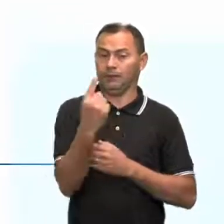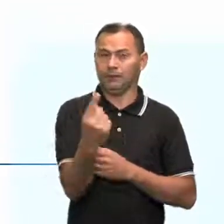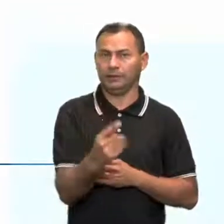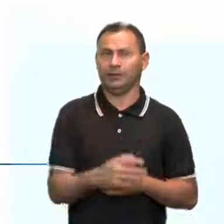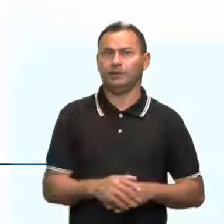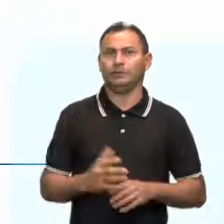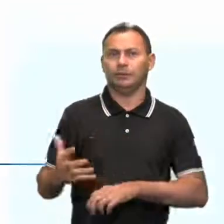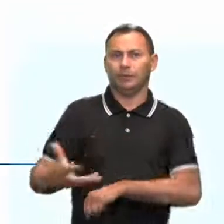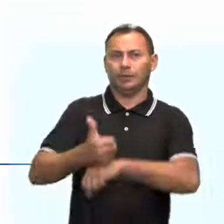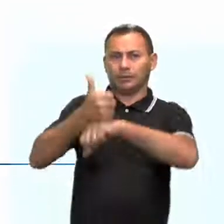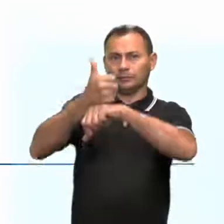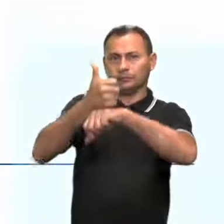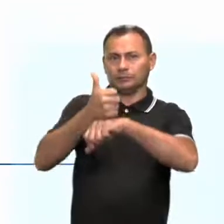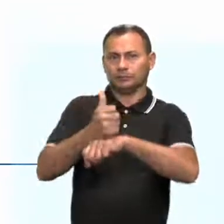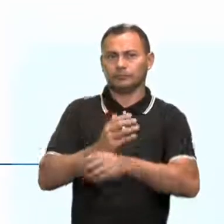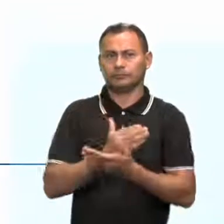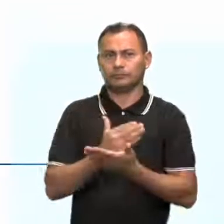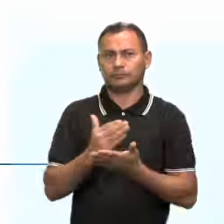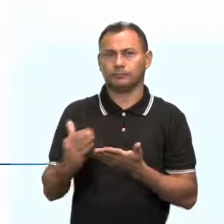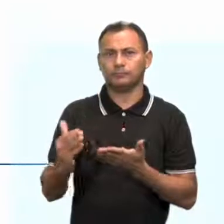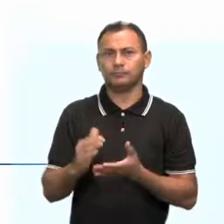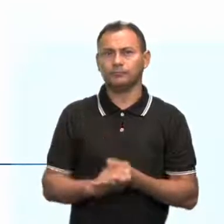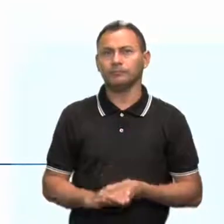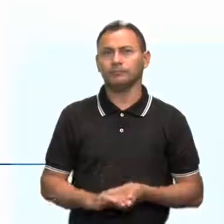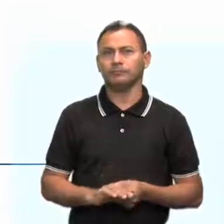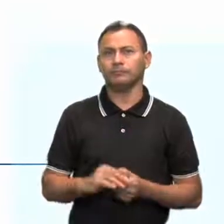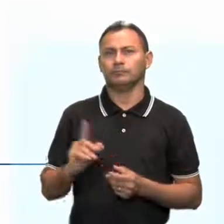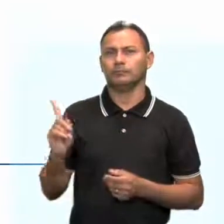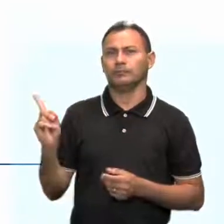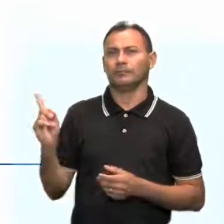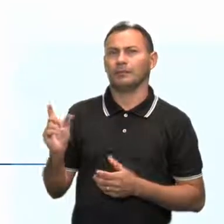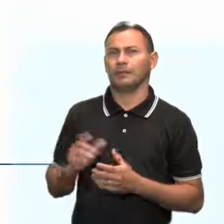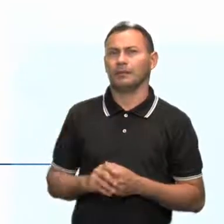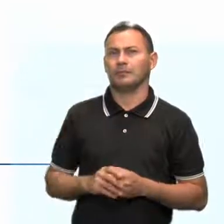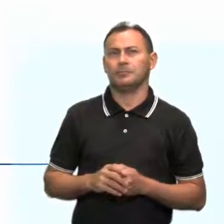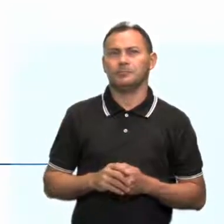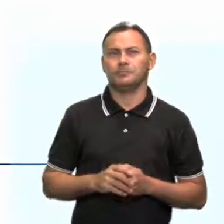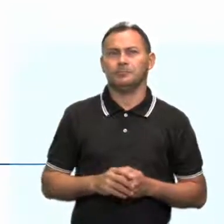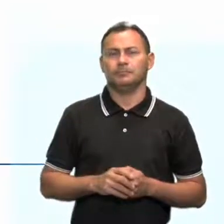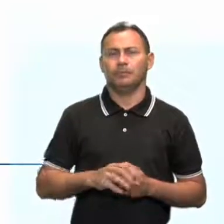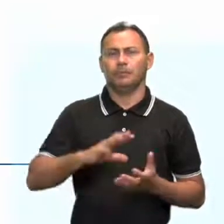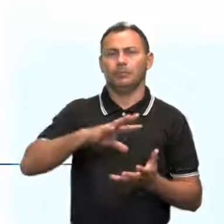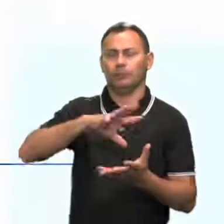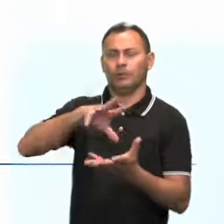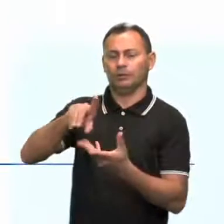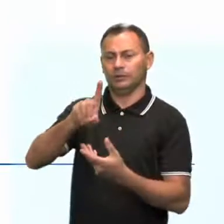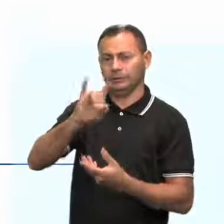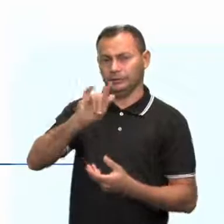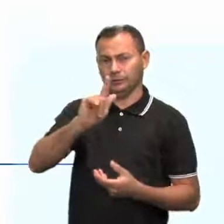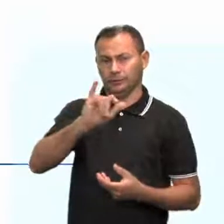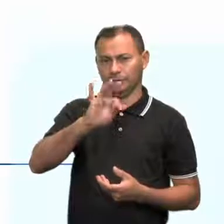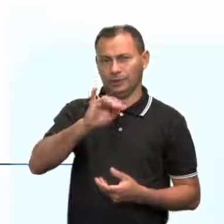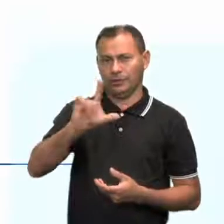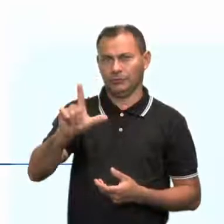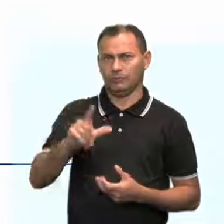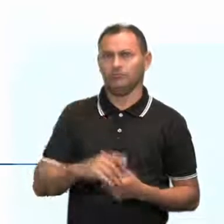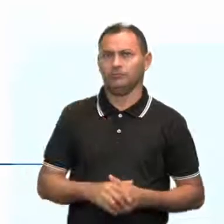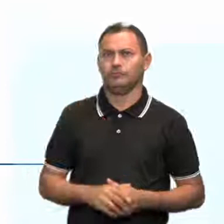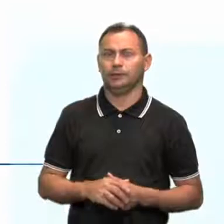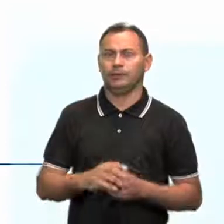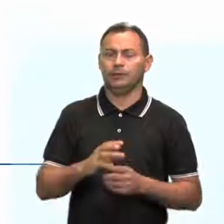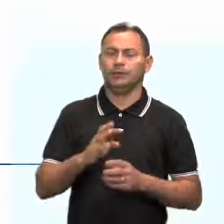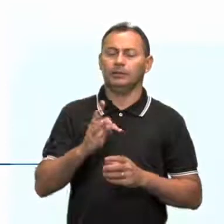avanço de qualidade, foi introduzido aqui o mundo digital para